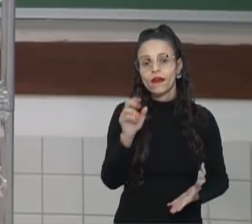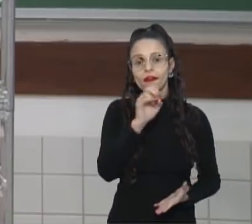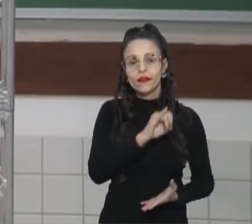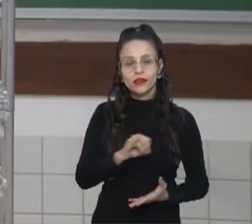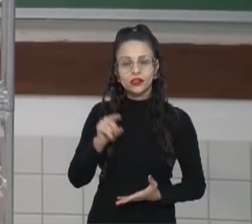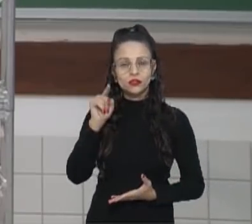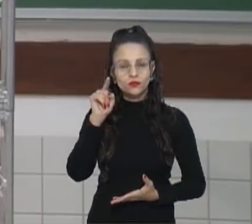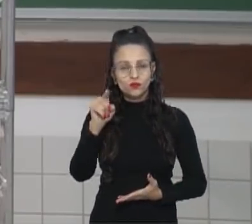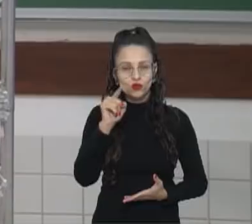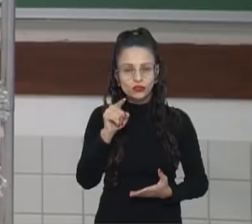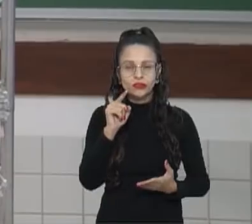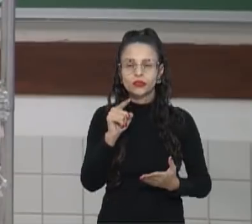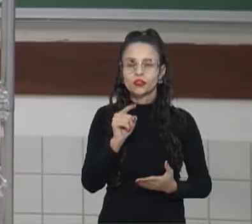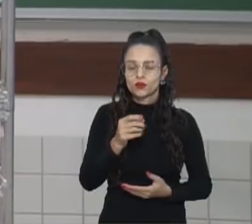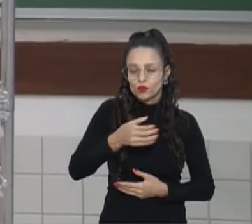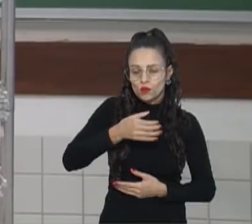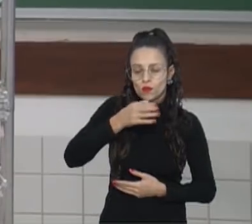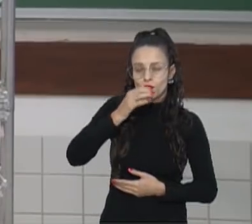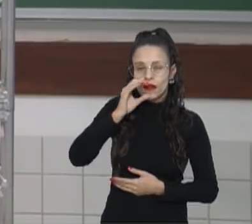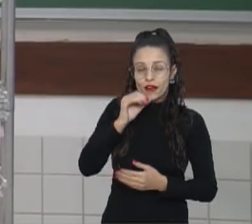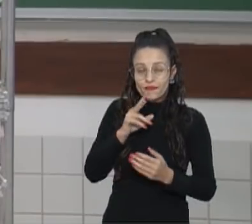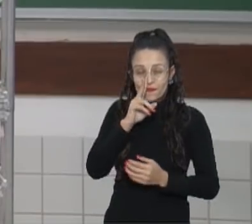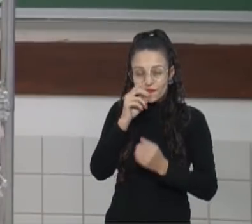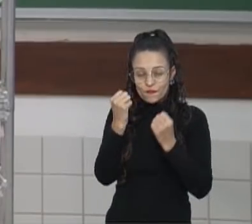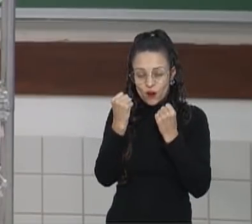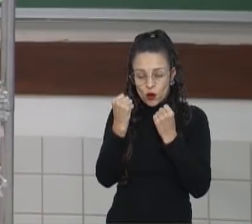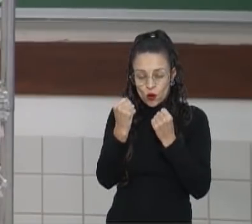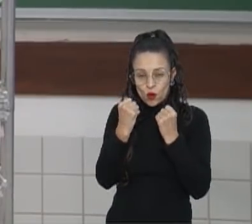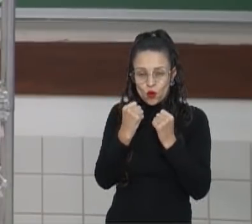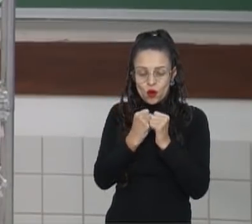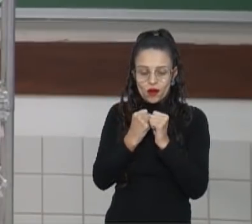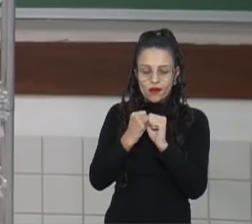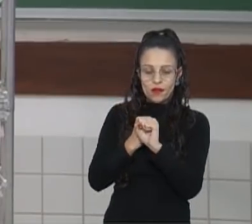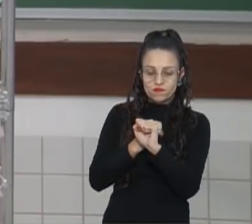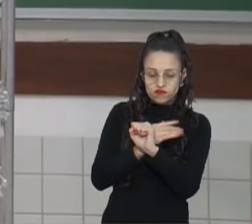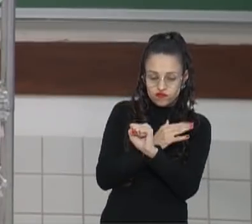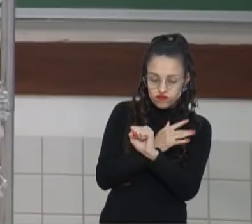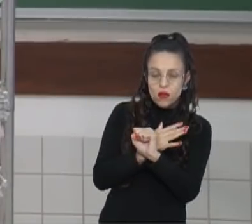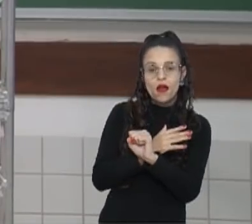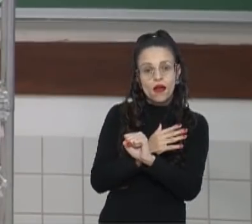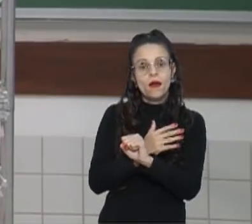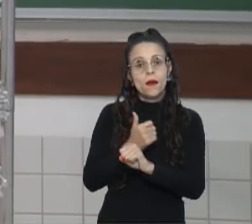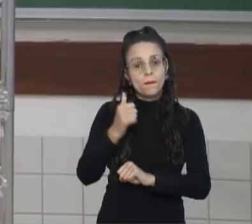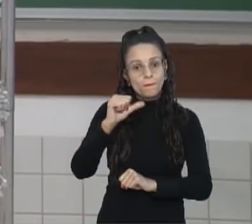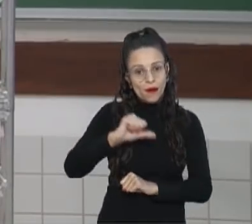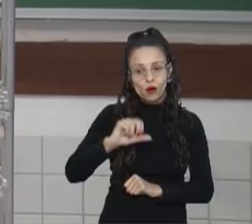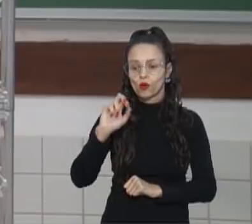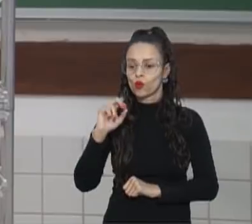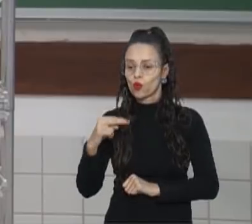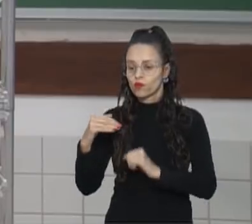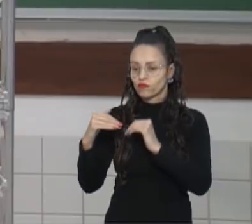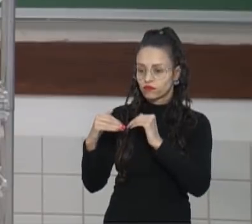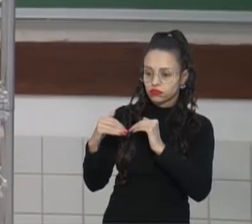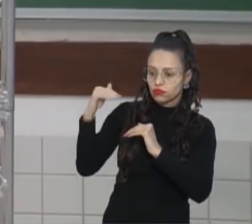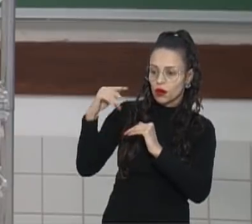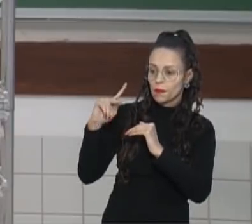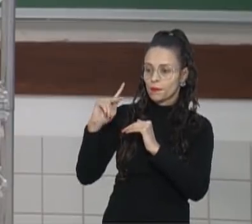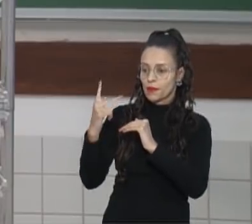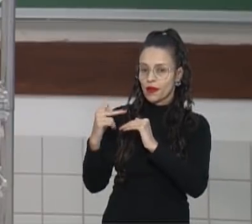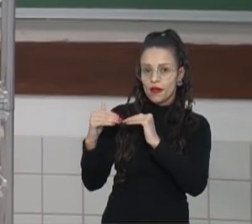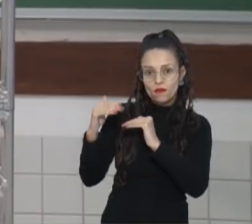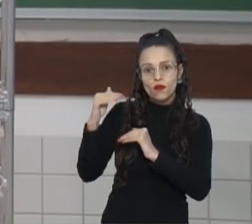com uma acidez extrema ou com uma alcalinidade extrema, vai te fazer mal, mas a gente não classifica mais nem como água,